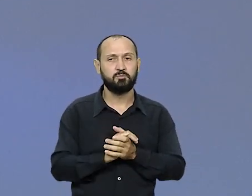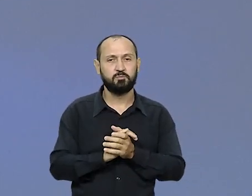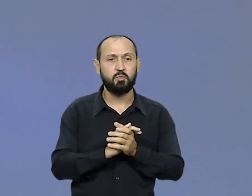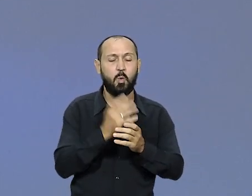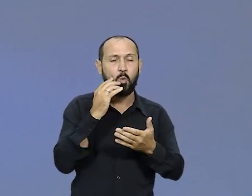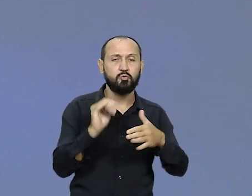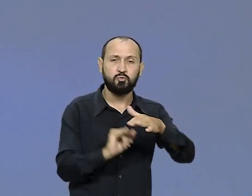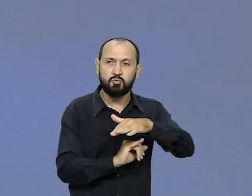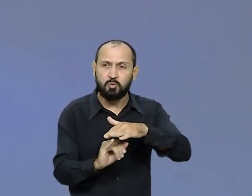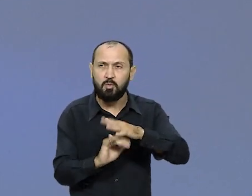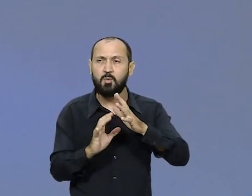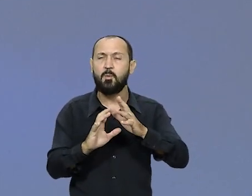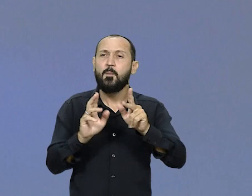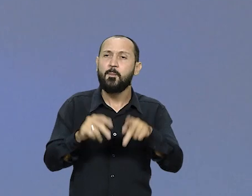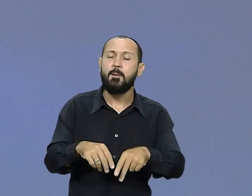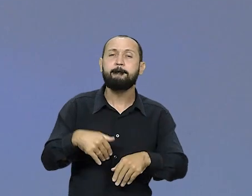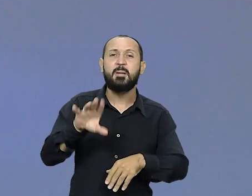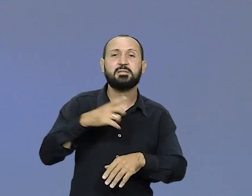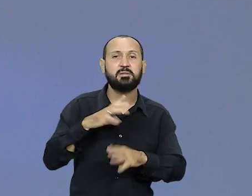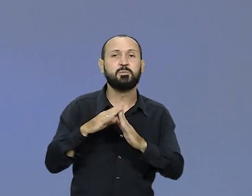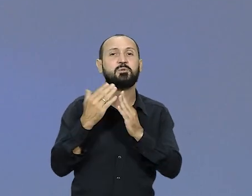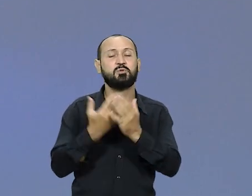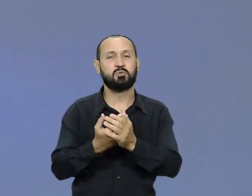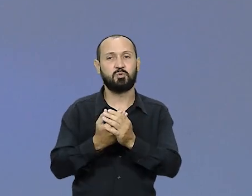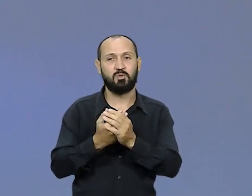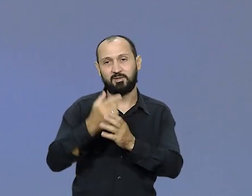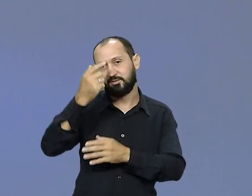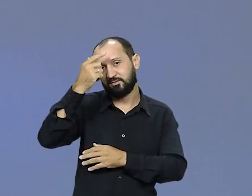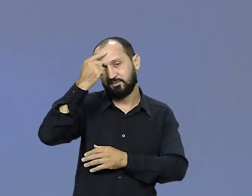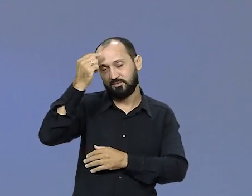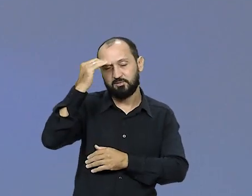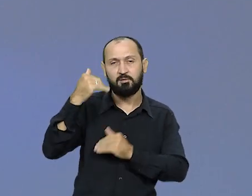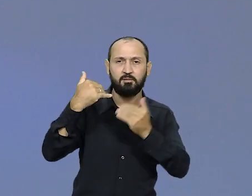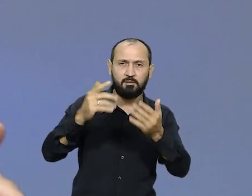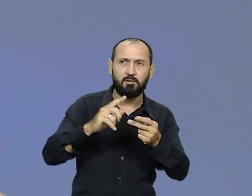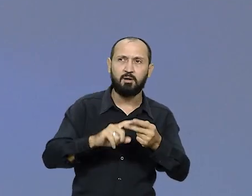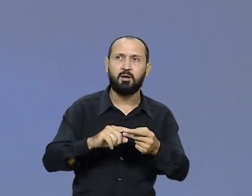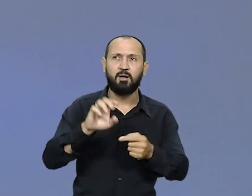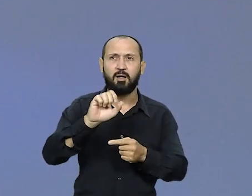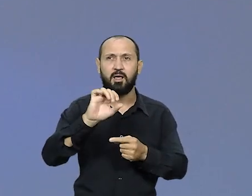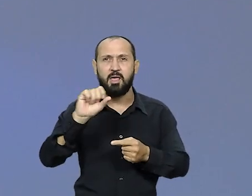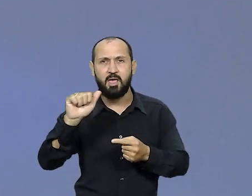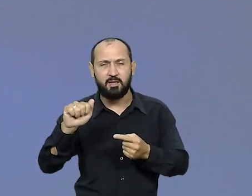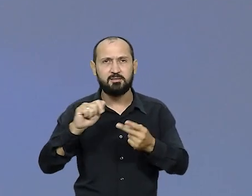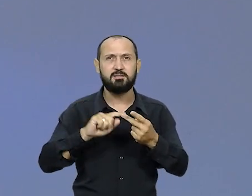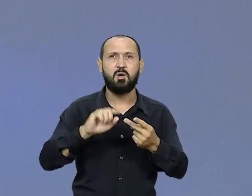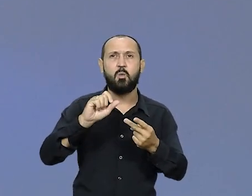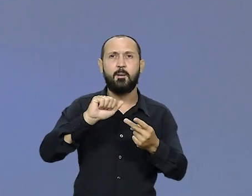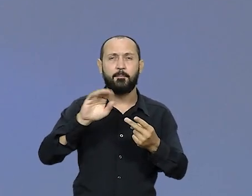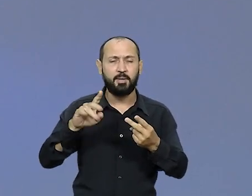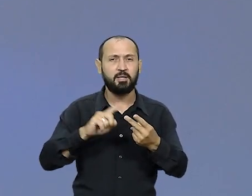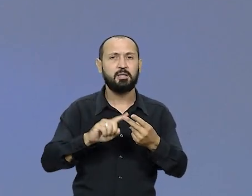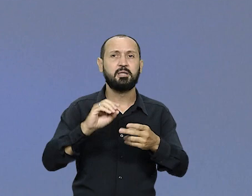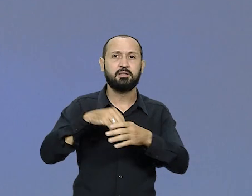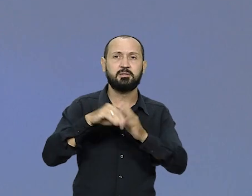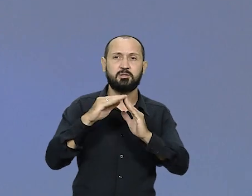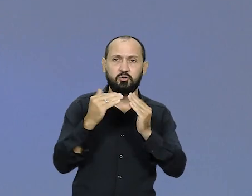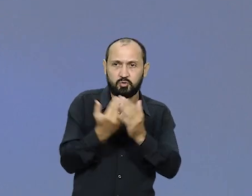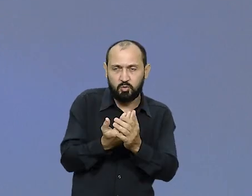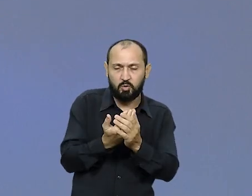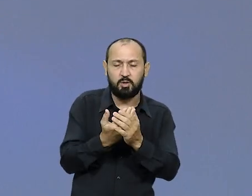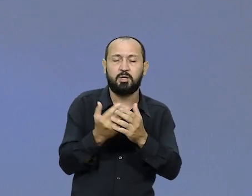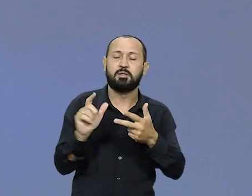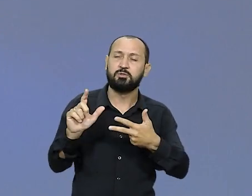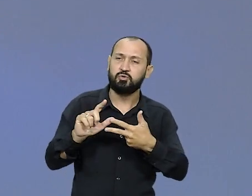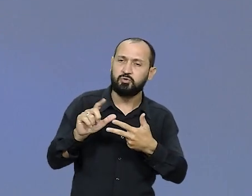profissionais. Todos os órgãos públicos, ou pelo menos a sua maioria, tem uma escola superior, né? A OAB tem a ESA. Tem. Dentro da Assembleia Legislativa, a gente